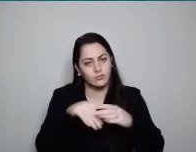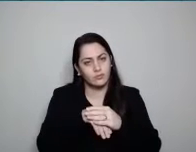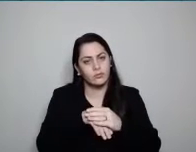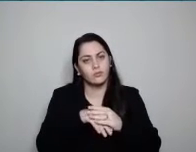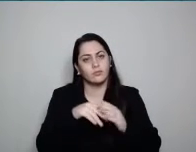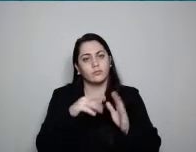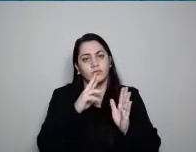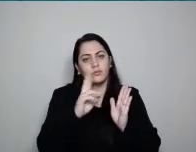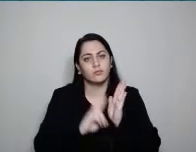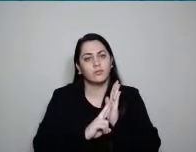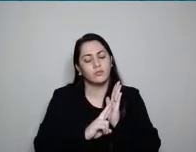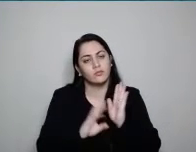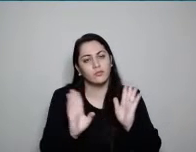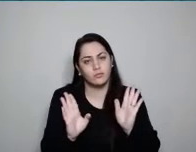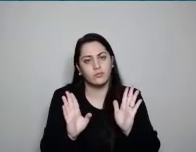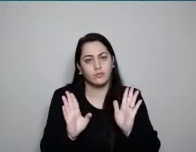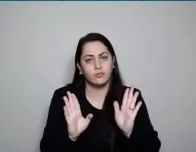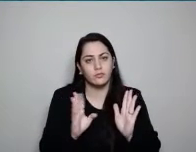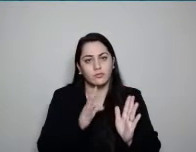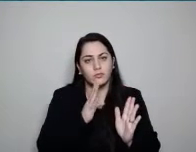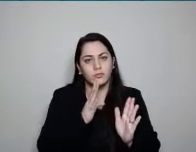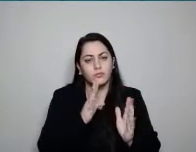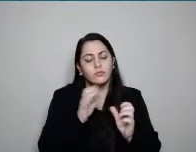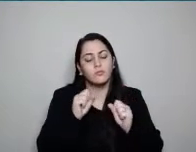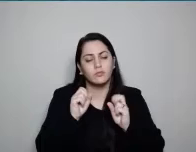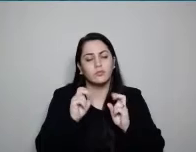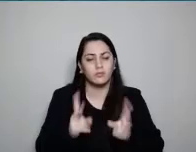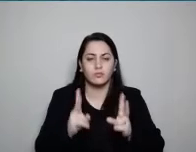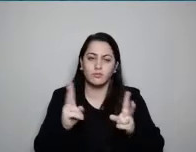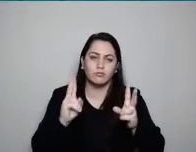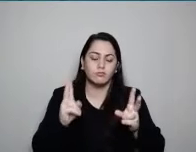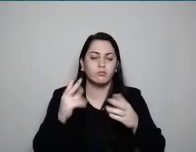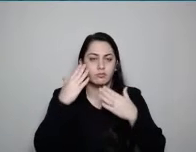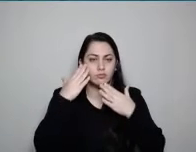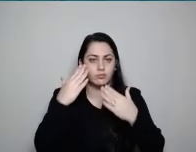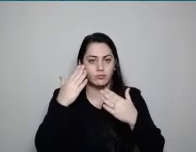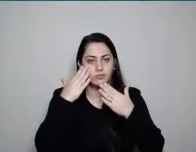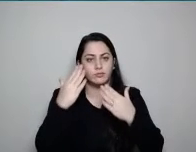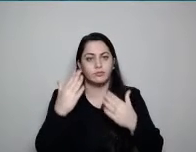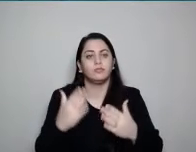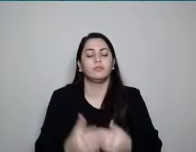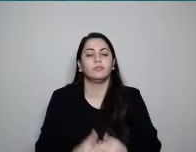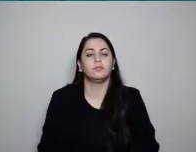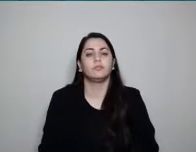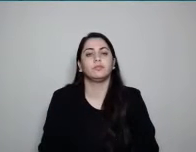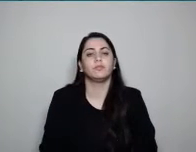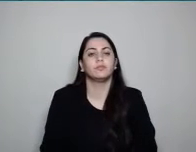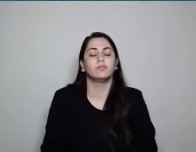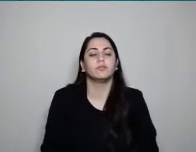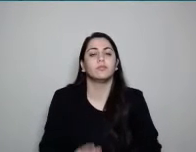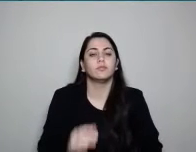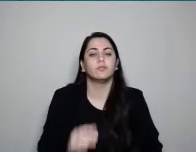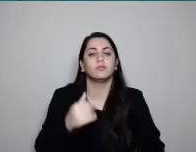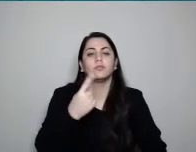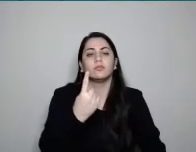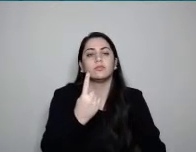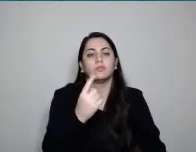Pronto, então pode prosseguir, por favor. Obrigado. Na sequência, 102, apelação CIO